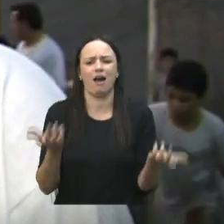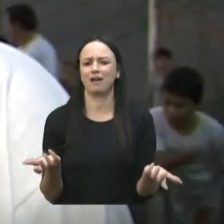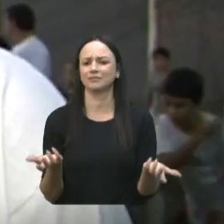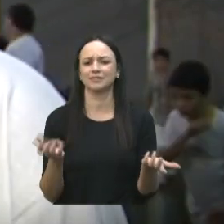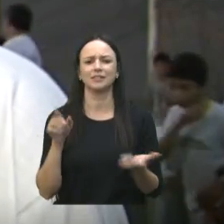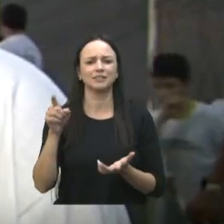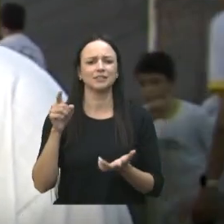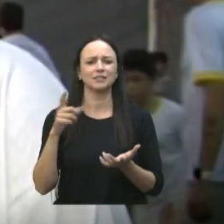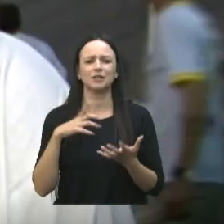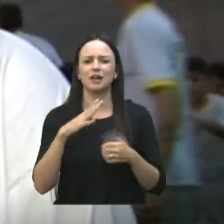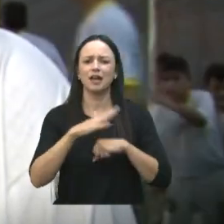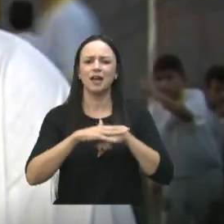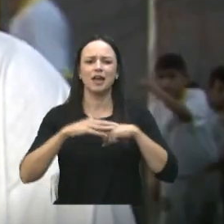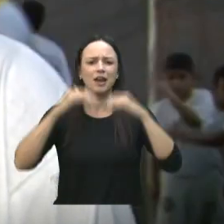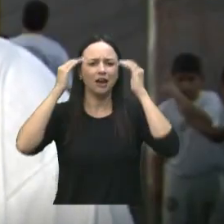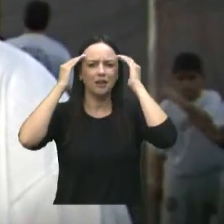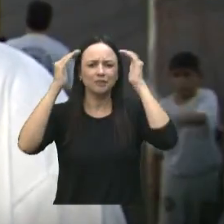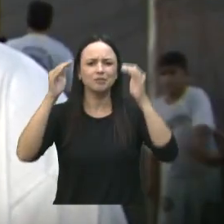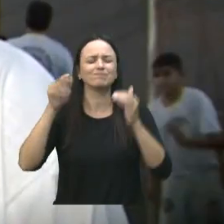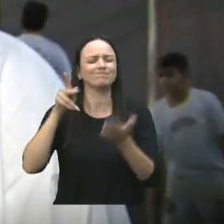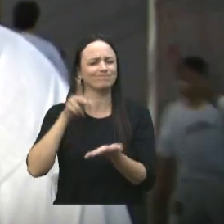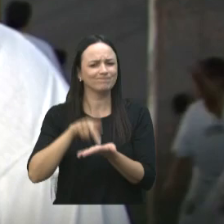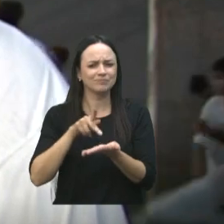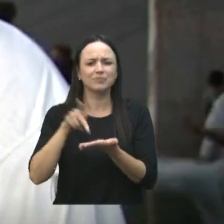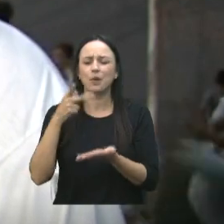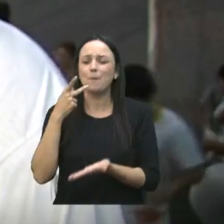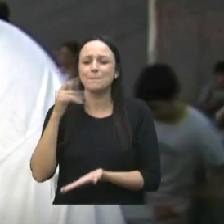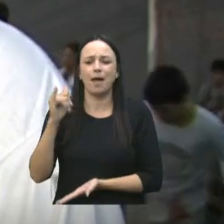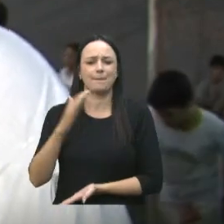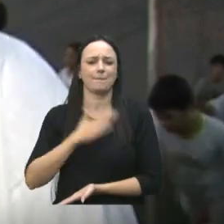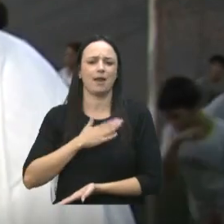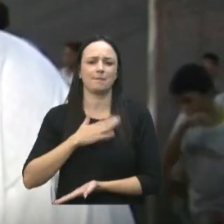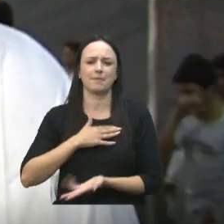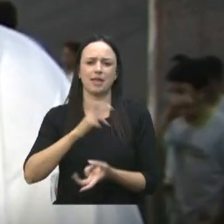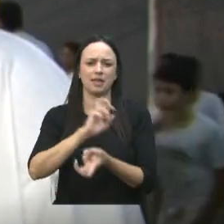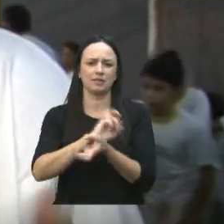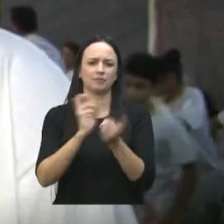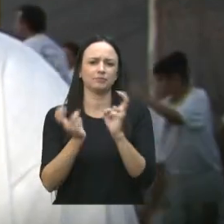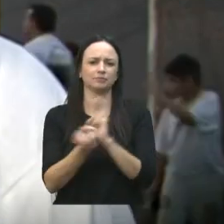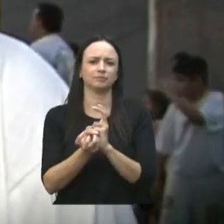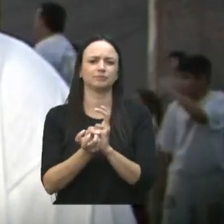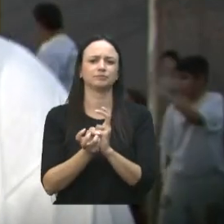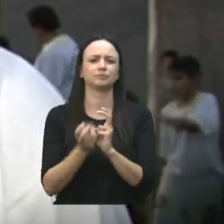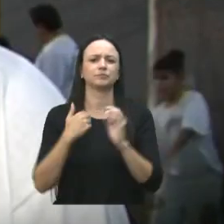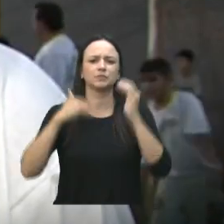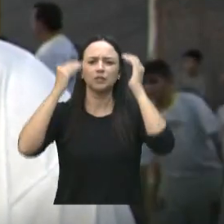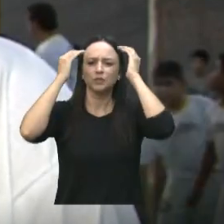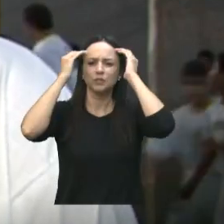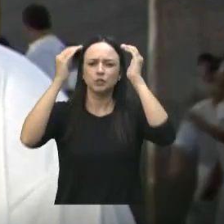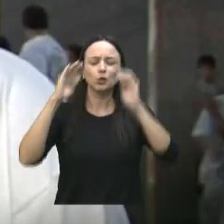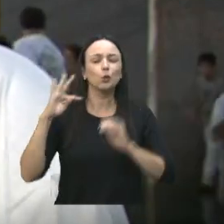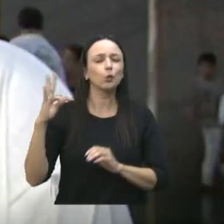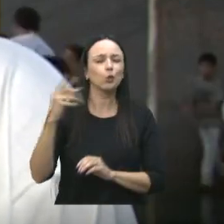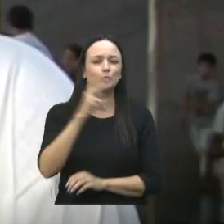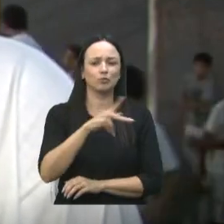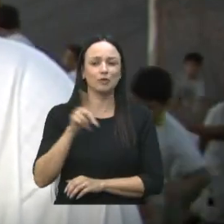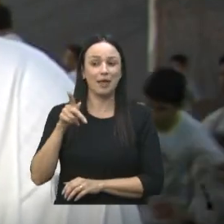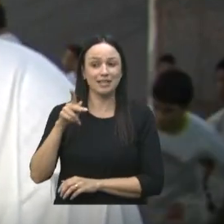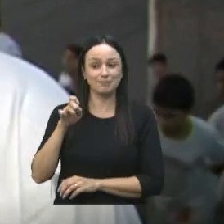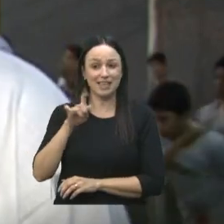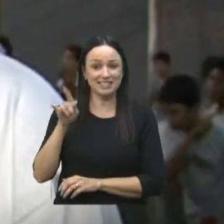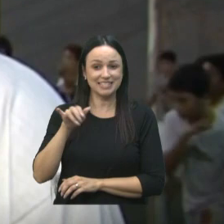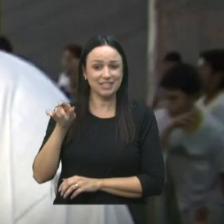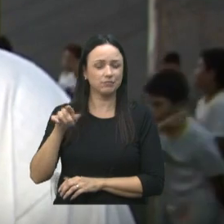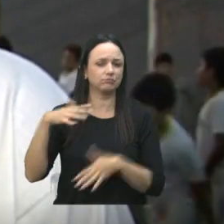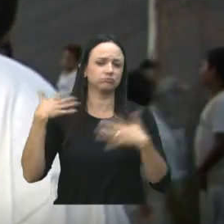Tenho um enorme carinho e um respeito por ele mesmo, porque ele é como um pai pra mim na capoeira mesmo. Respeito todos os mestres, mas o Pezinho é um mestre sensacional